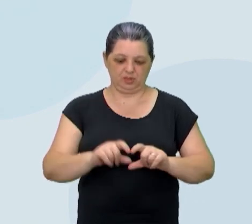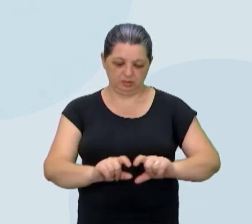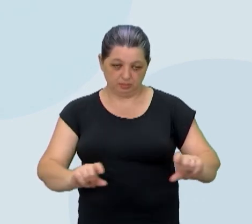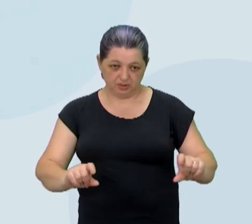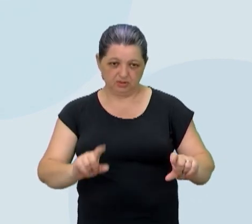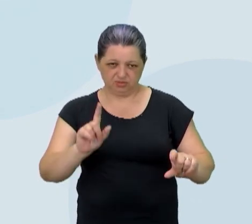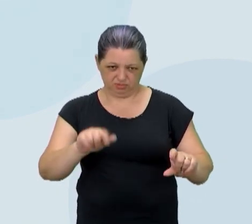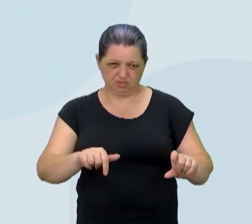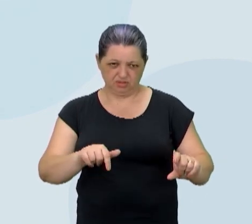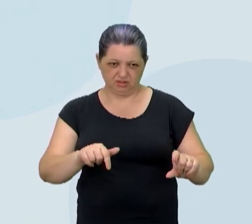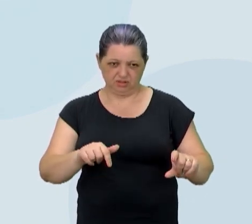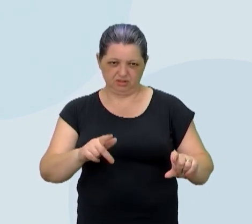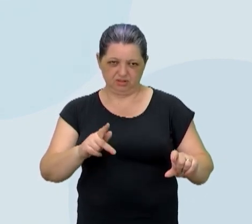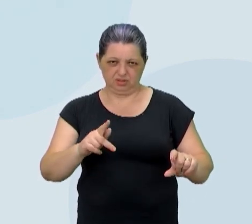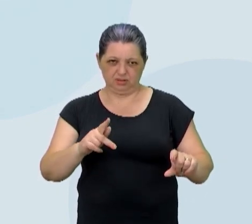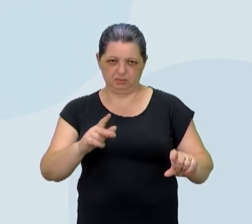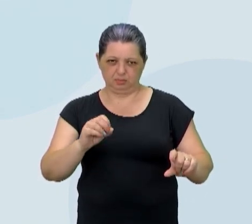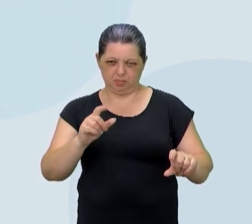também polar?